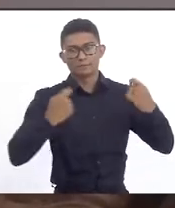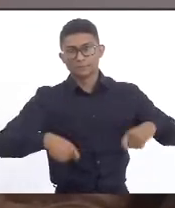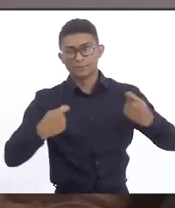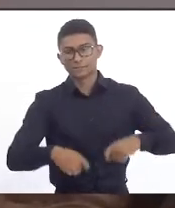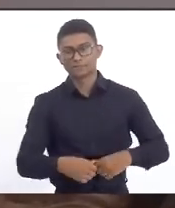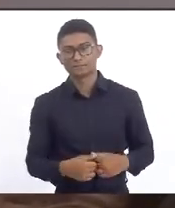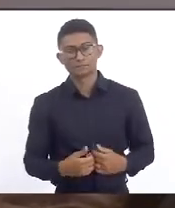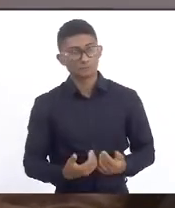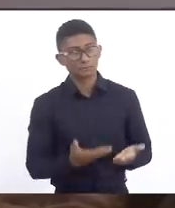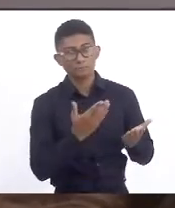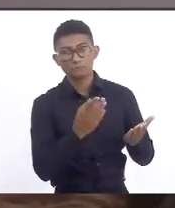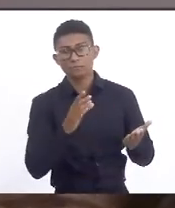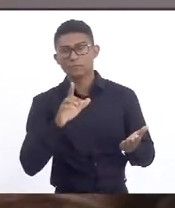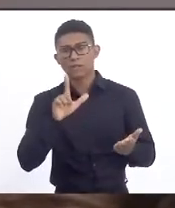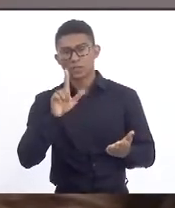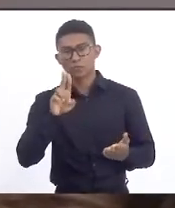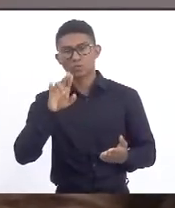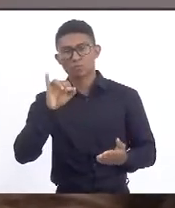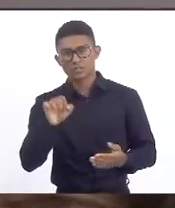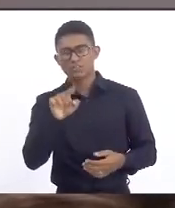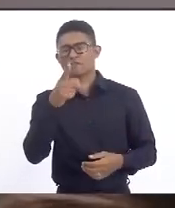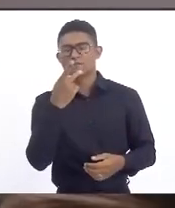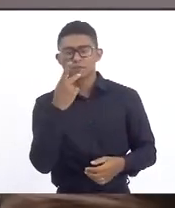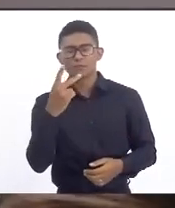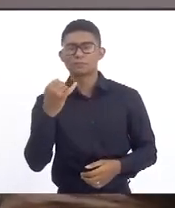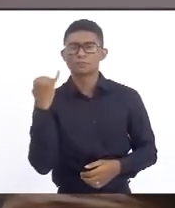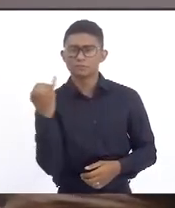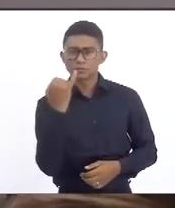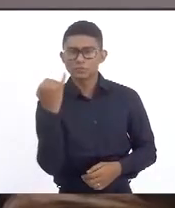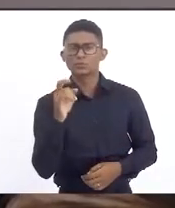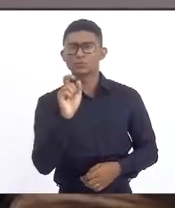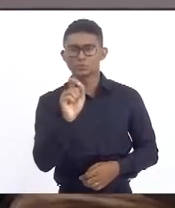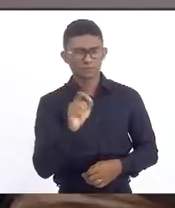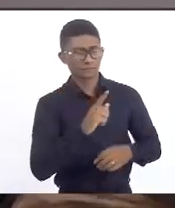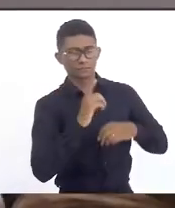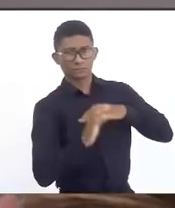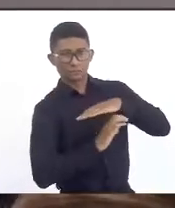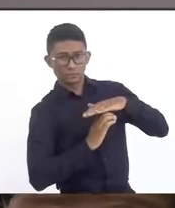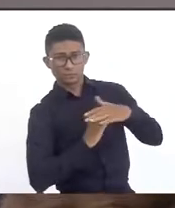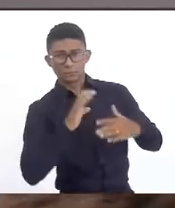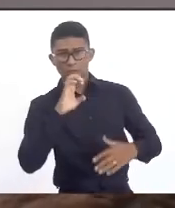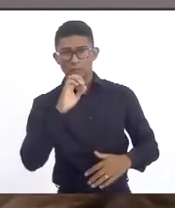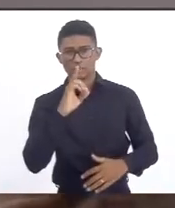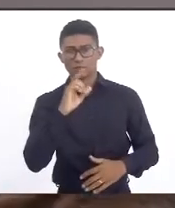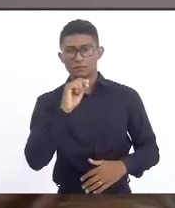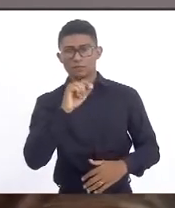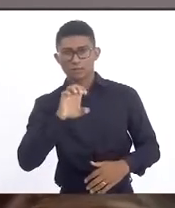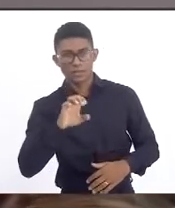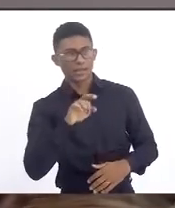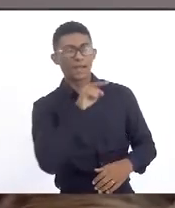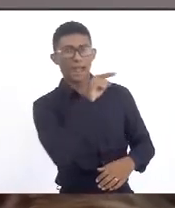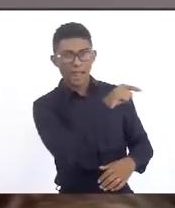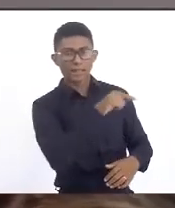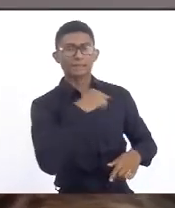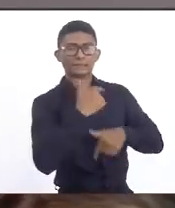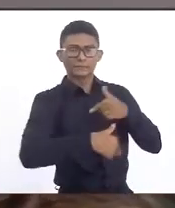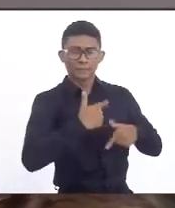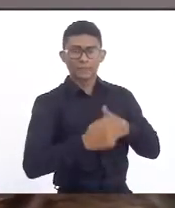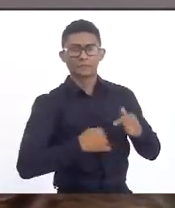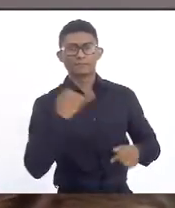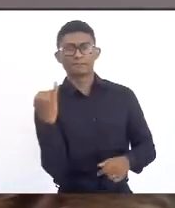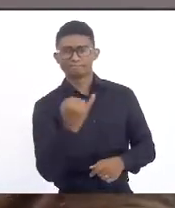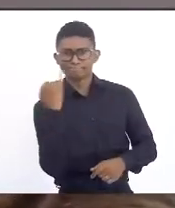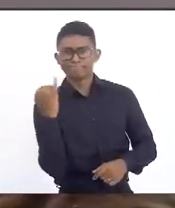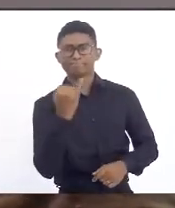Dr. Luiz Paulo falou uma coisa importante, que é a SEDAI continua com um papel importante, importantíssimo,